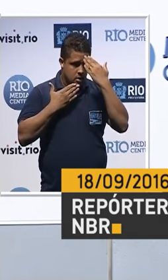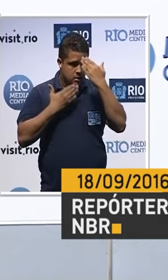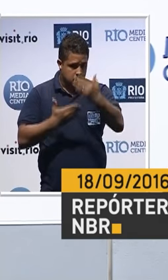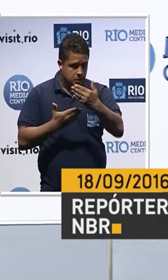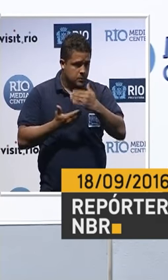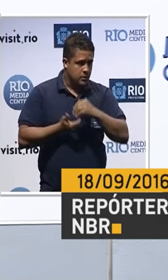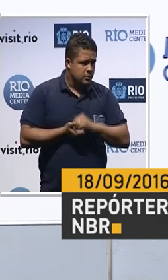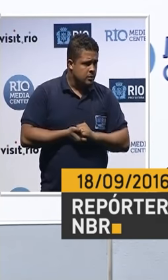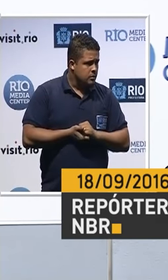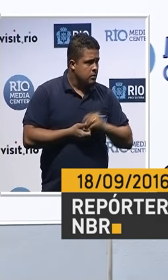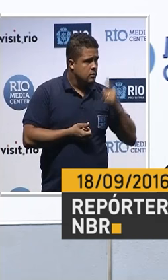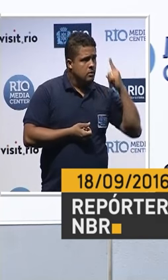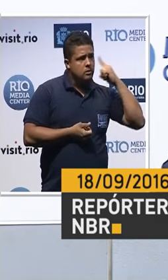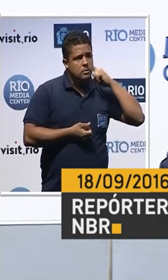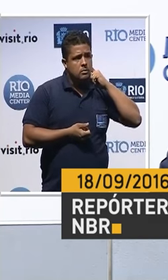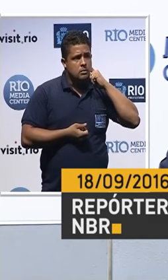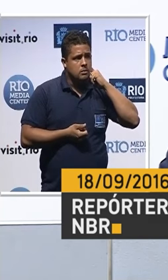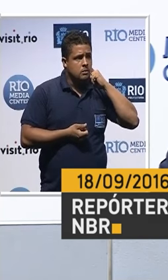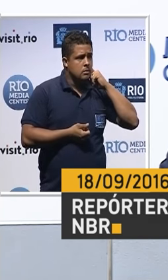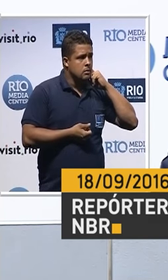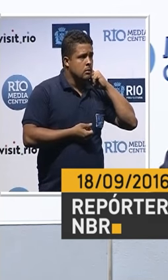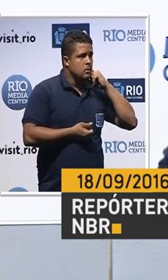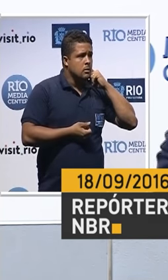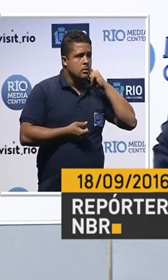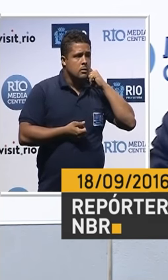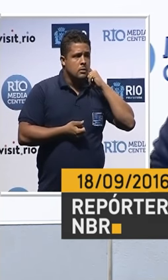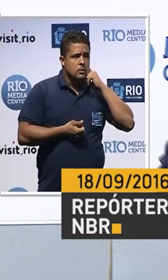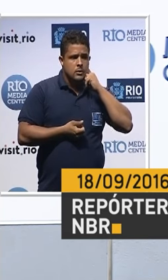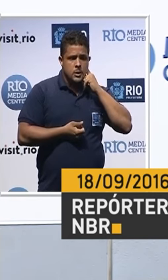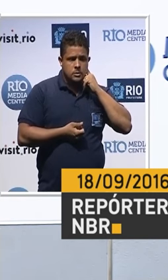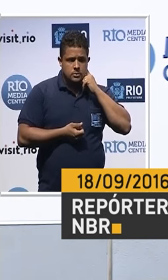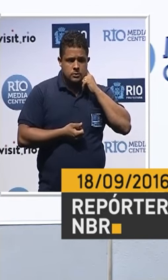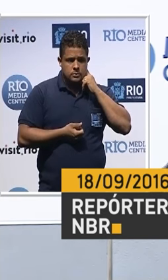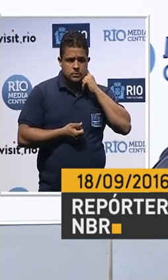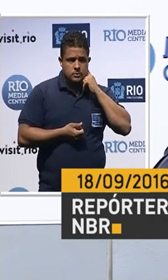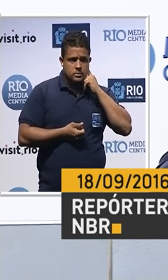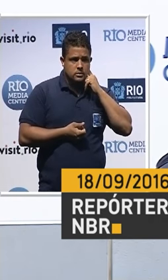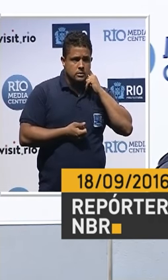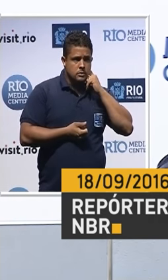Tem mais alguma pergunta? Tá bom.